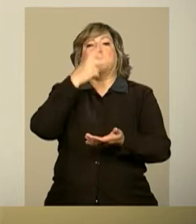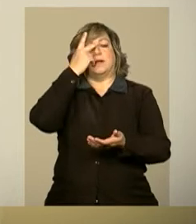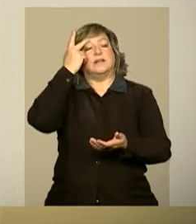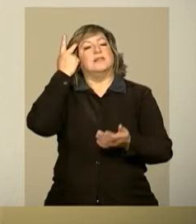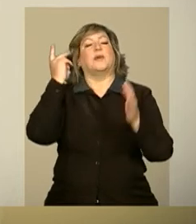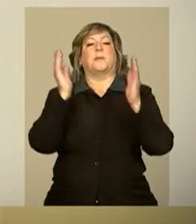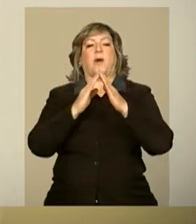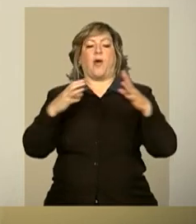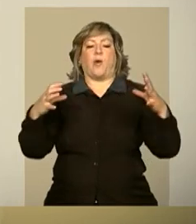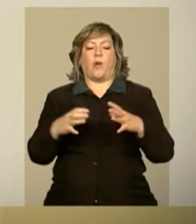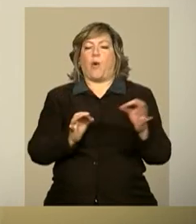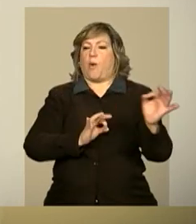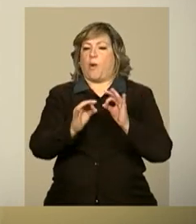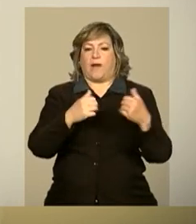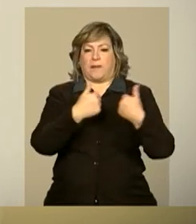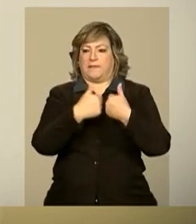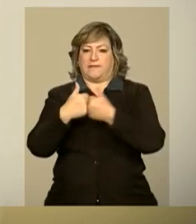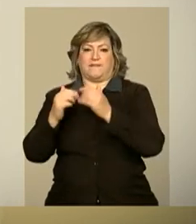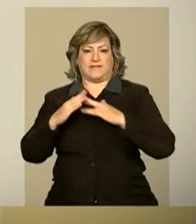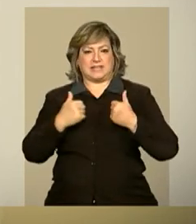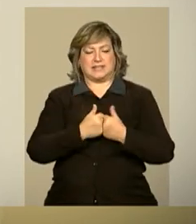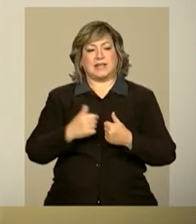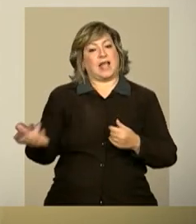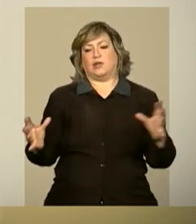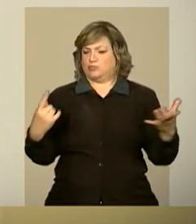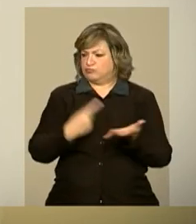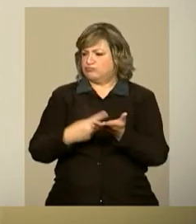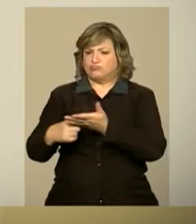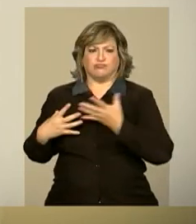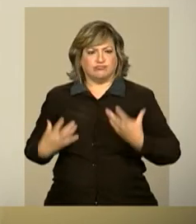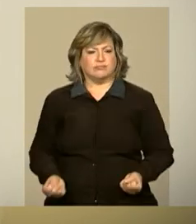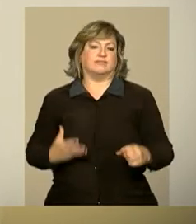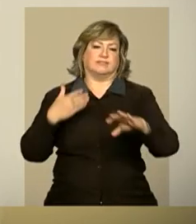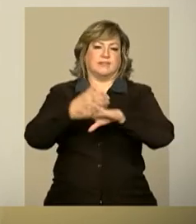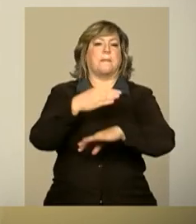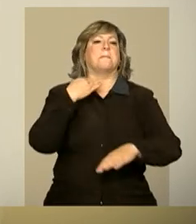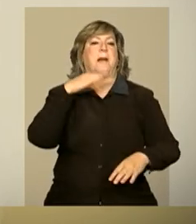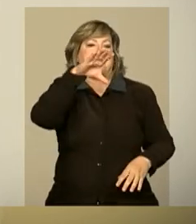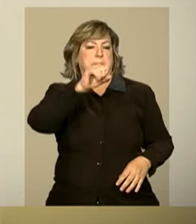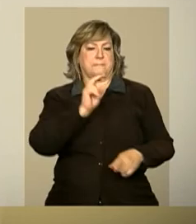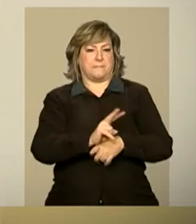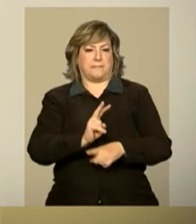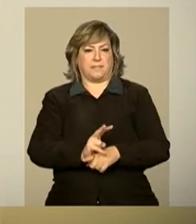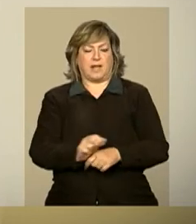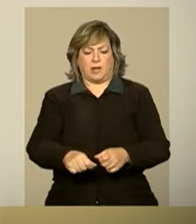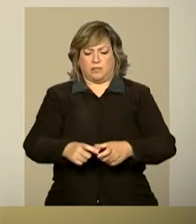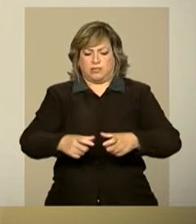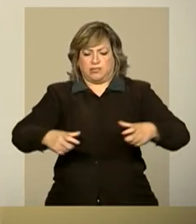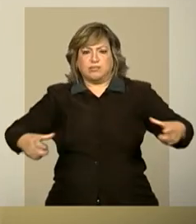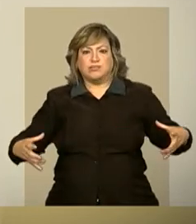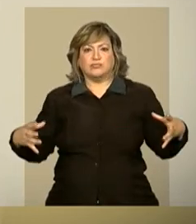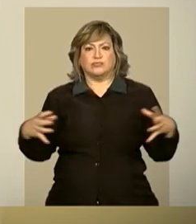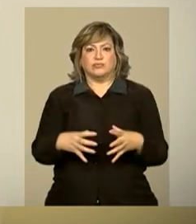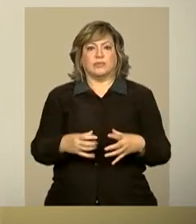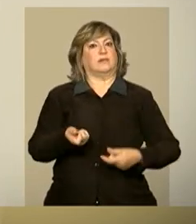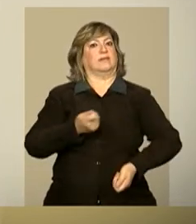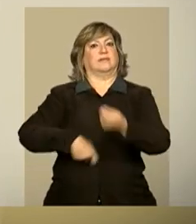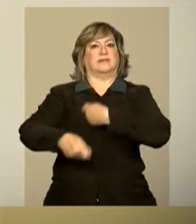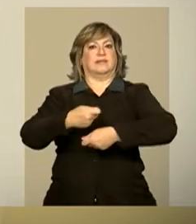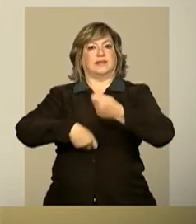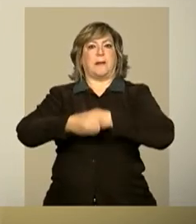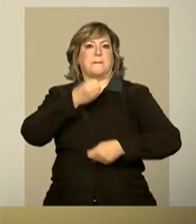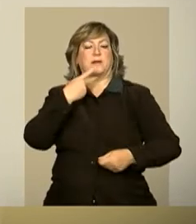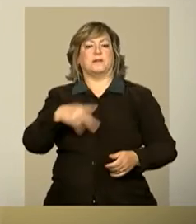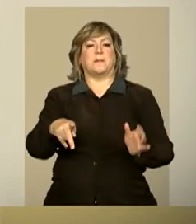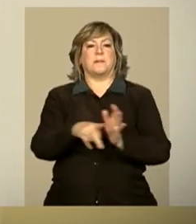organiza com amigos e vizinhos e toma empréstimo Urbano os negócios de quem está no grupo acabam crescendo junto e movimentando a economia